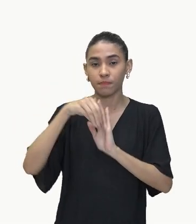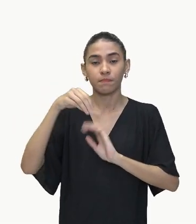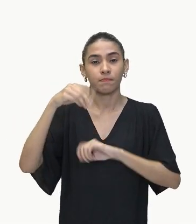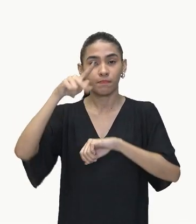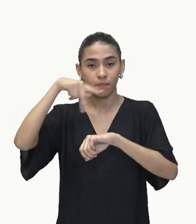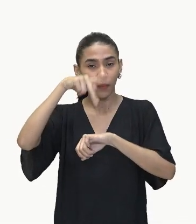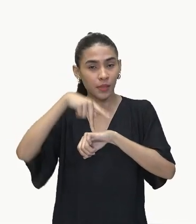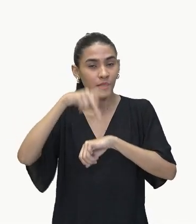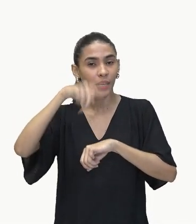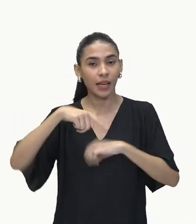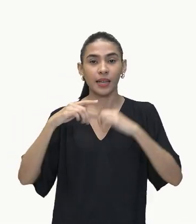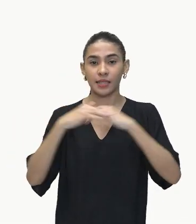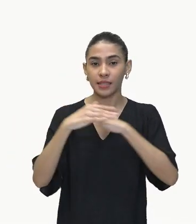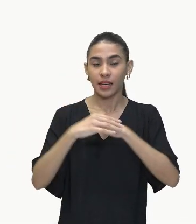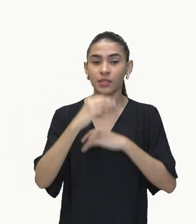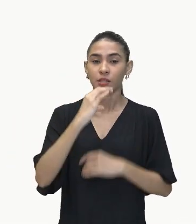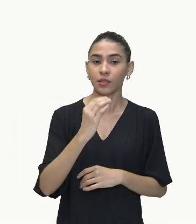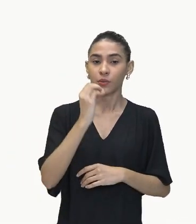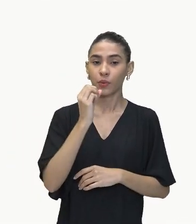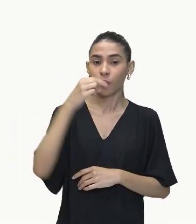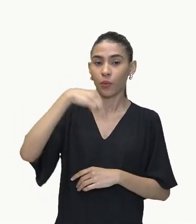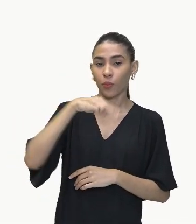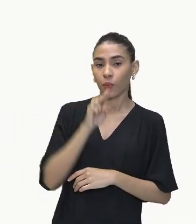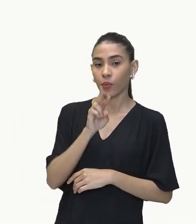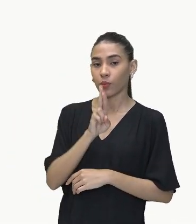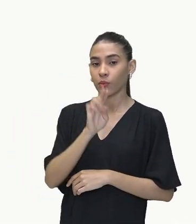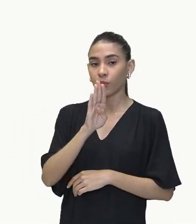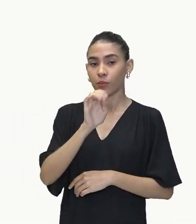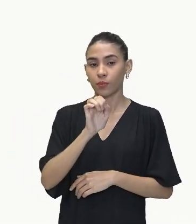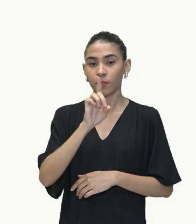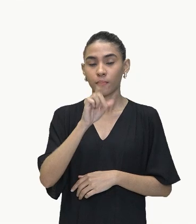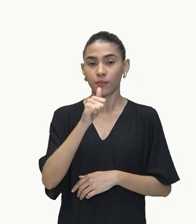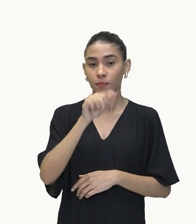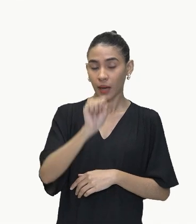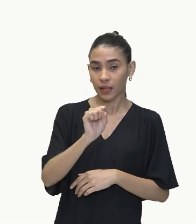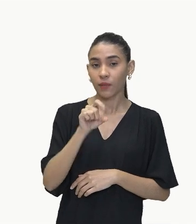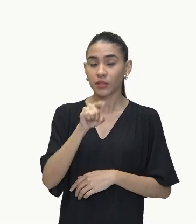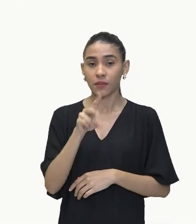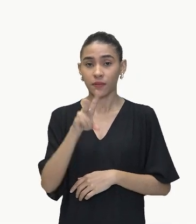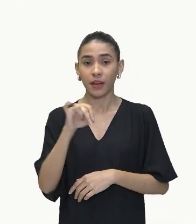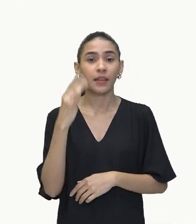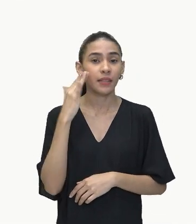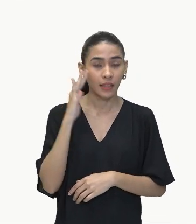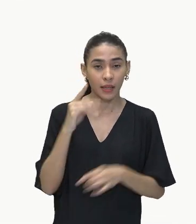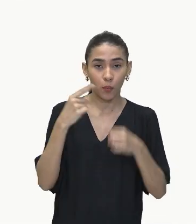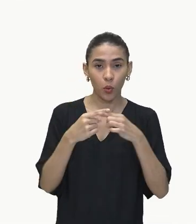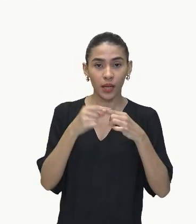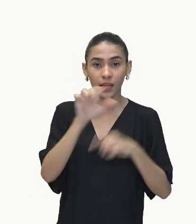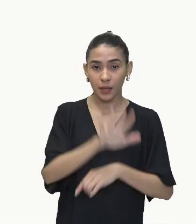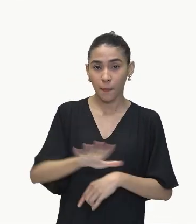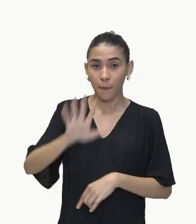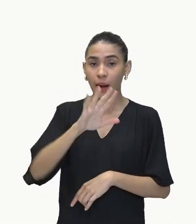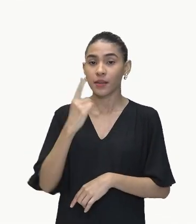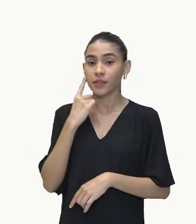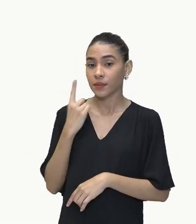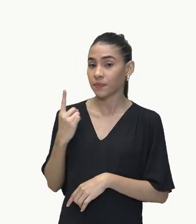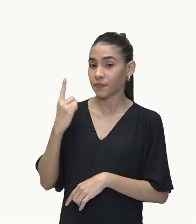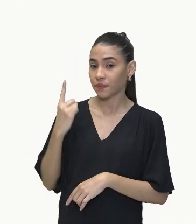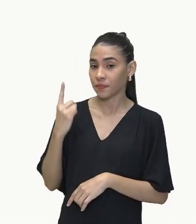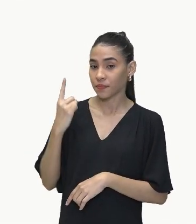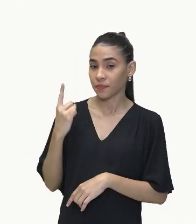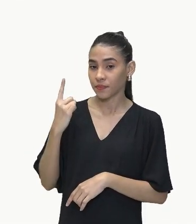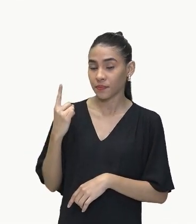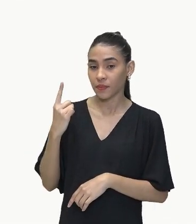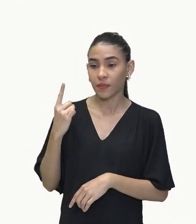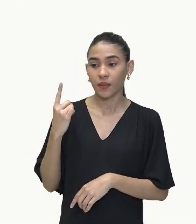cidades conurbadas. Você vai entender por que eu estou falando isso, porque aqui a gente está observando a tríplice